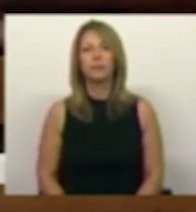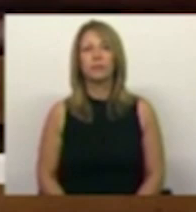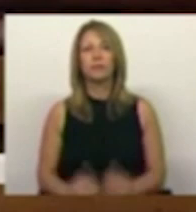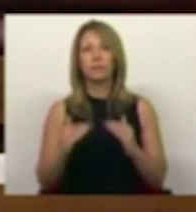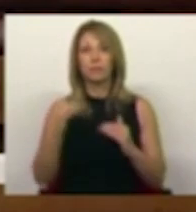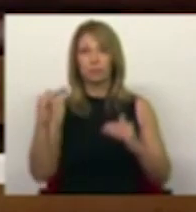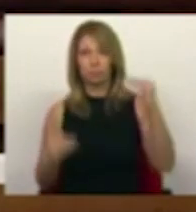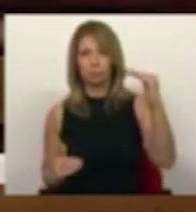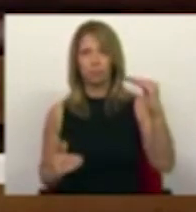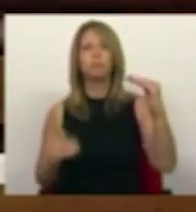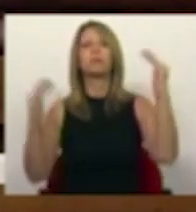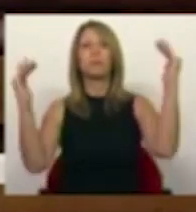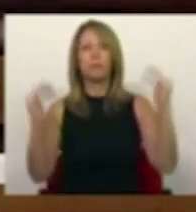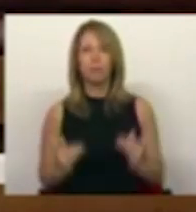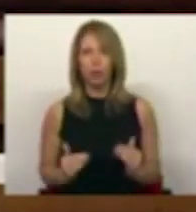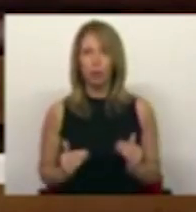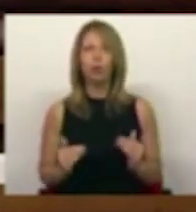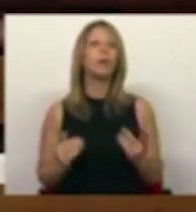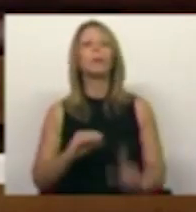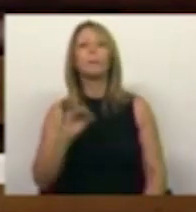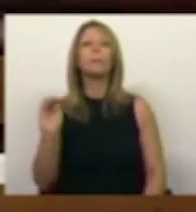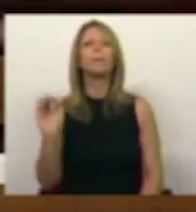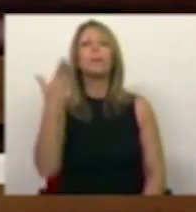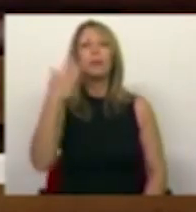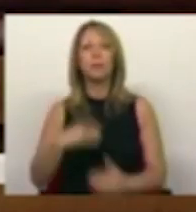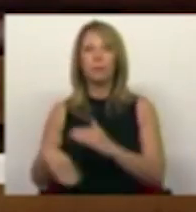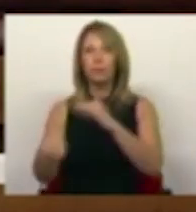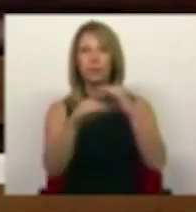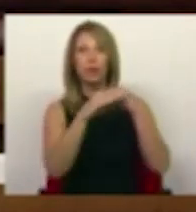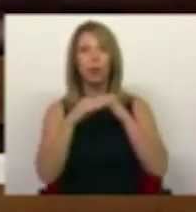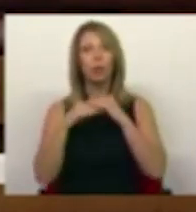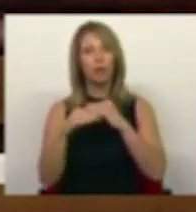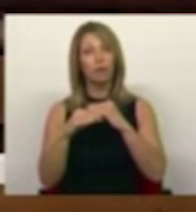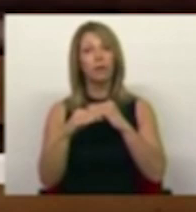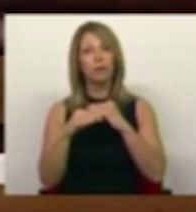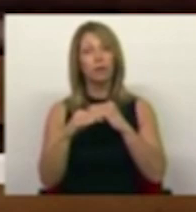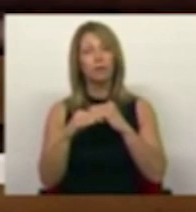assimetrias e especialmente uma igualdade que não